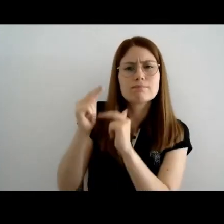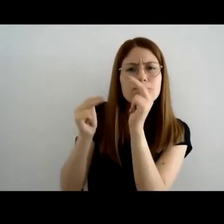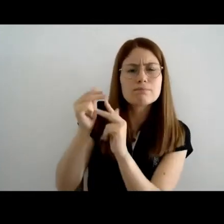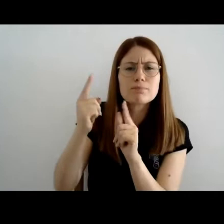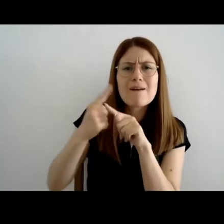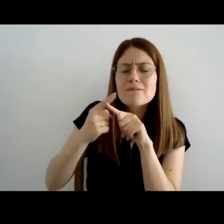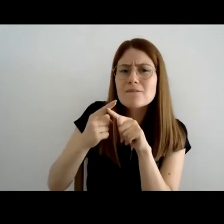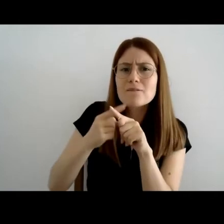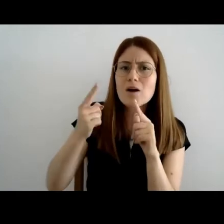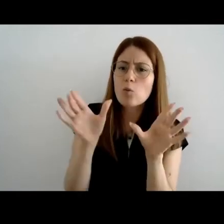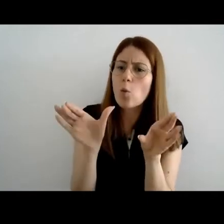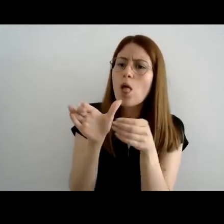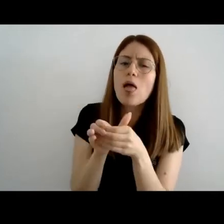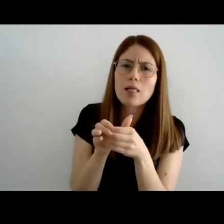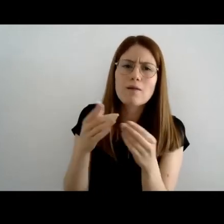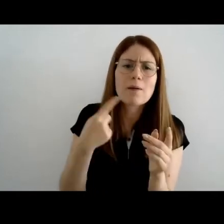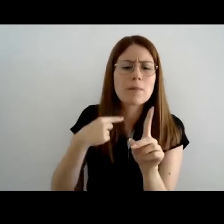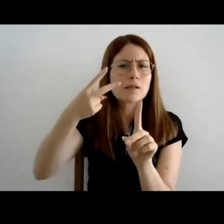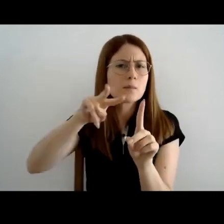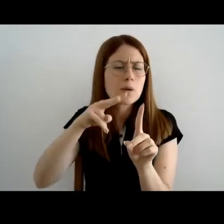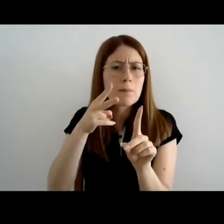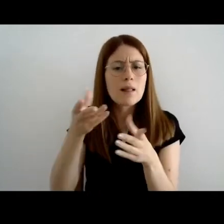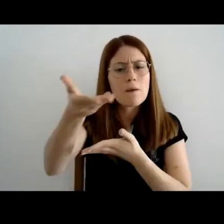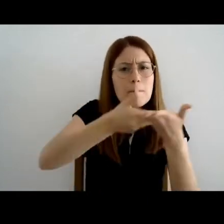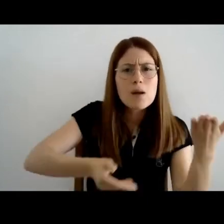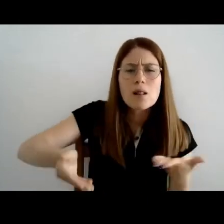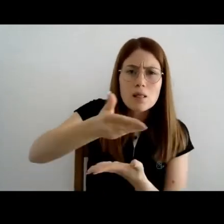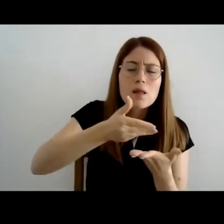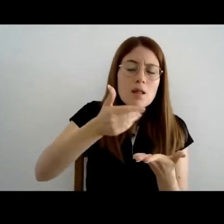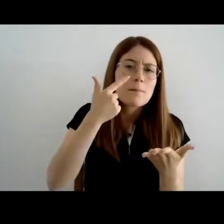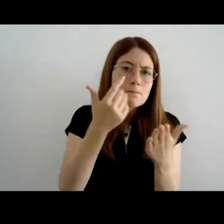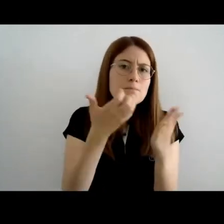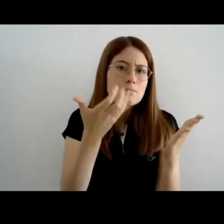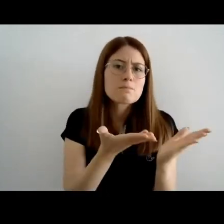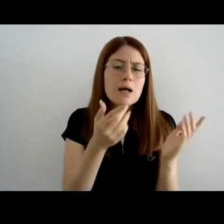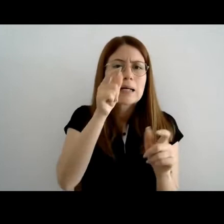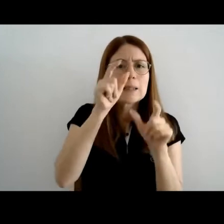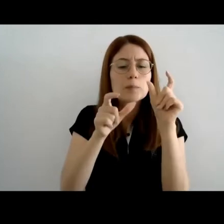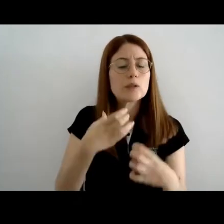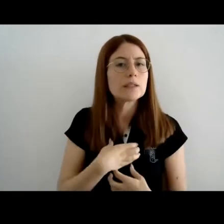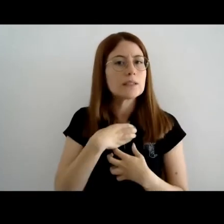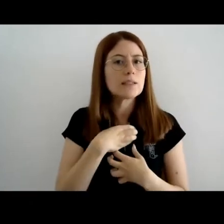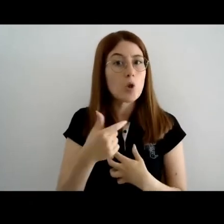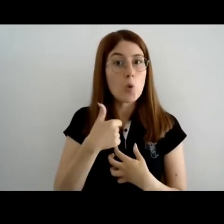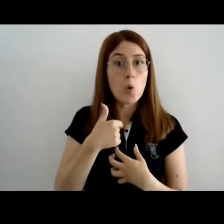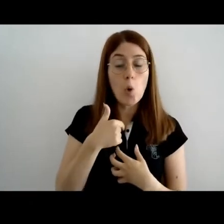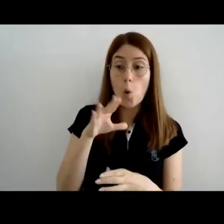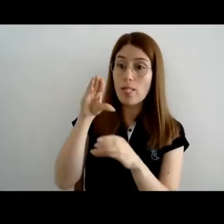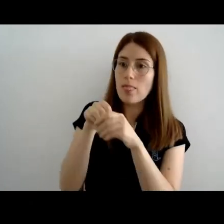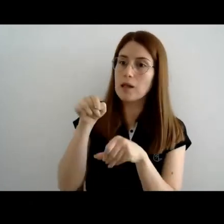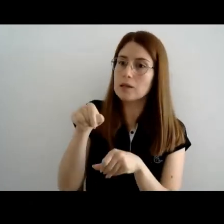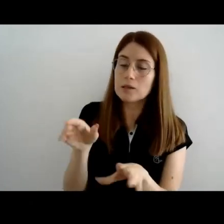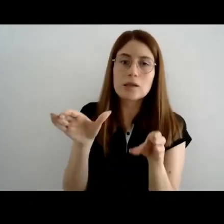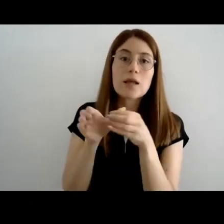motivação coletiva, deve haver uma visão partilhada implícita, em que as pessoas sentem que fazer parte de uma